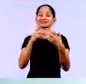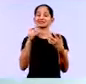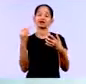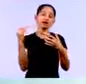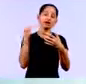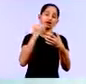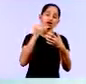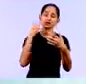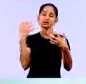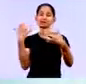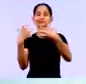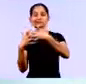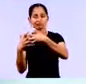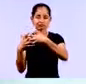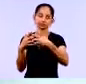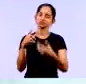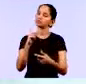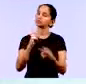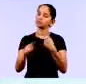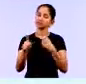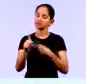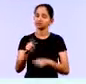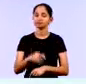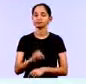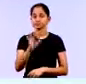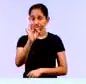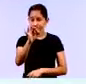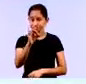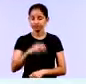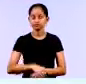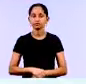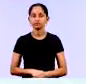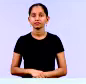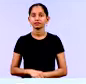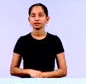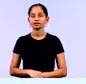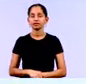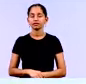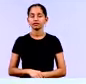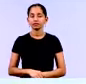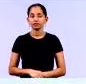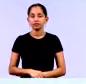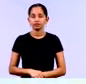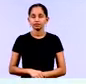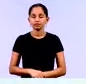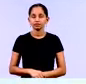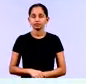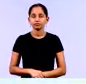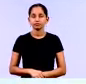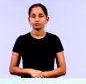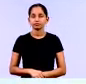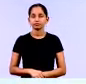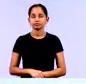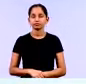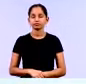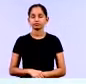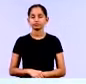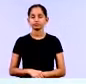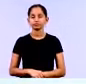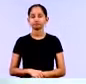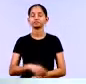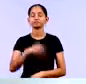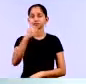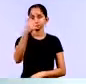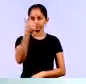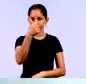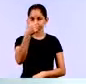seguinte. Tranquilos? Vamos lá, vamos ver esses assuntos aqui agora. Na primeira